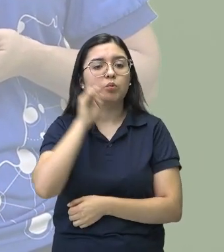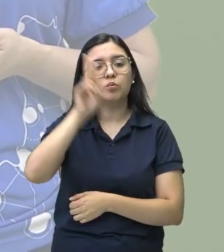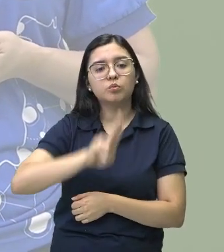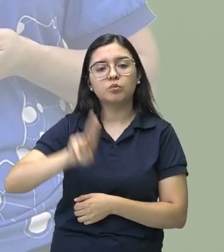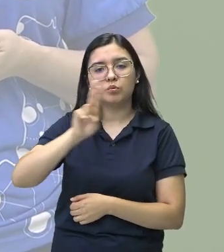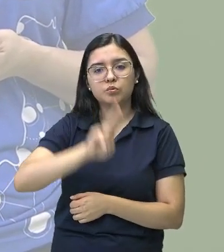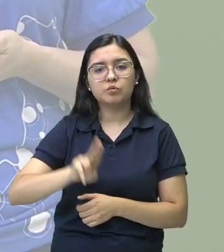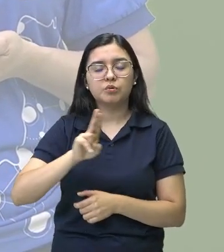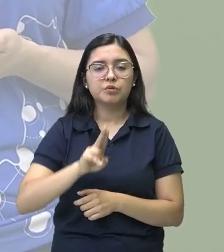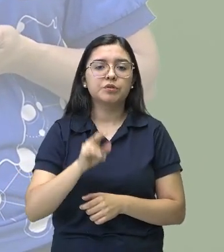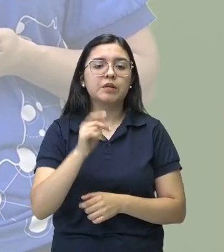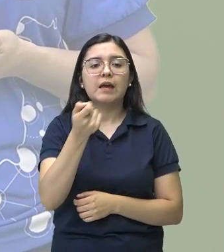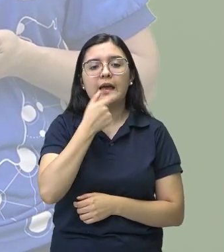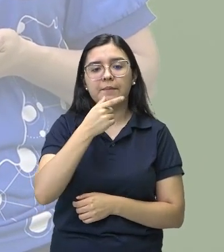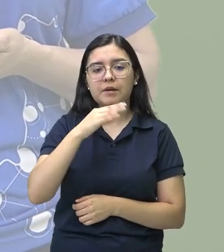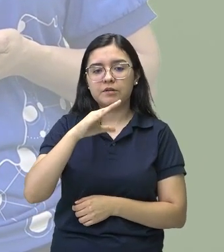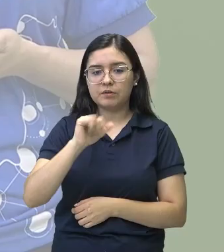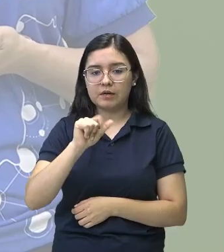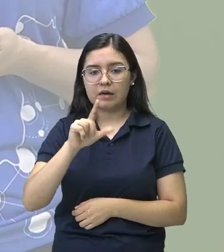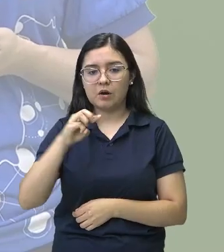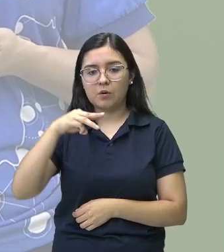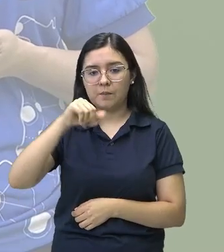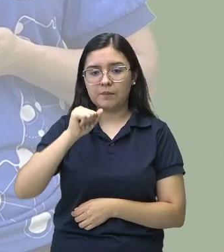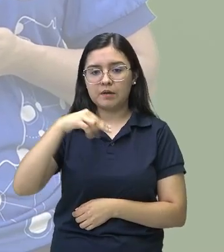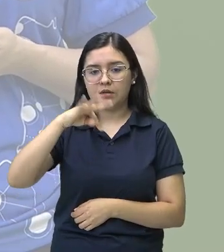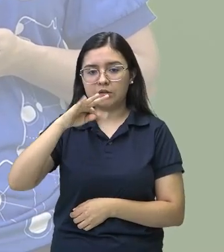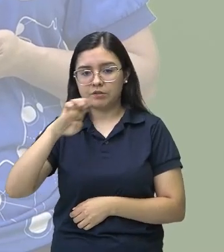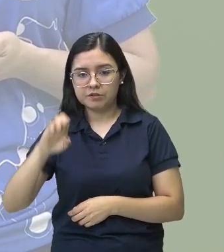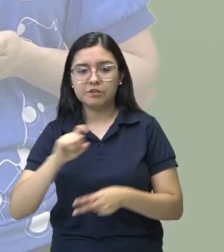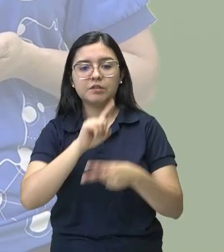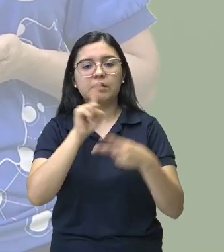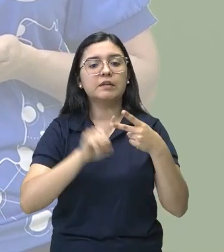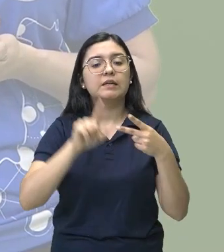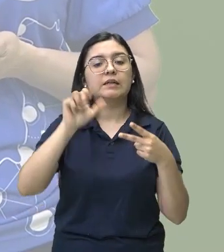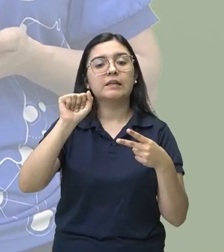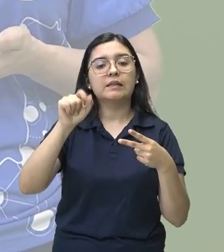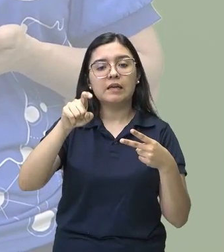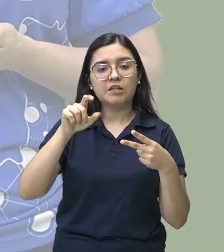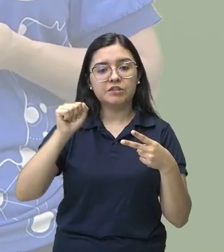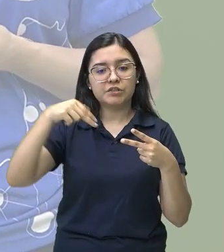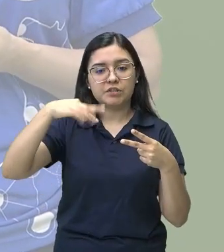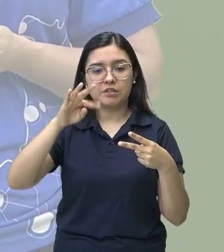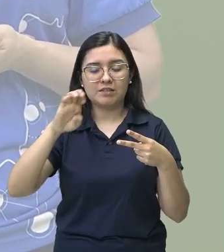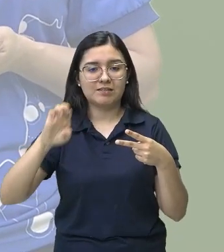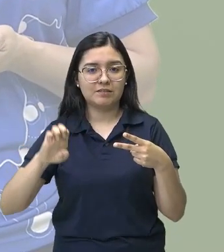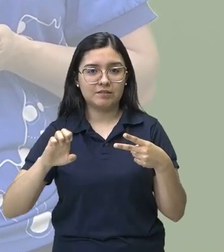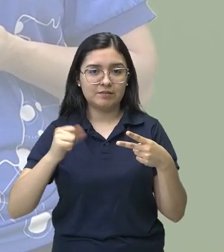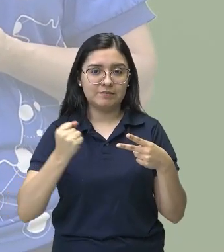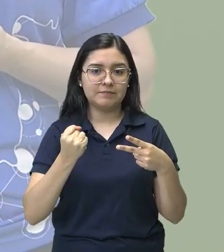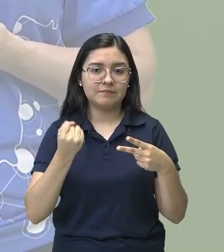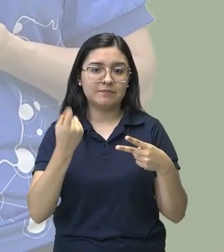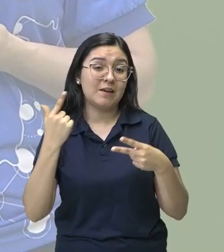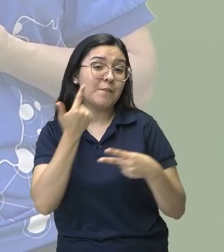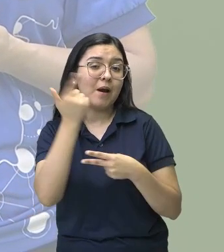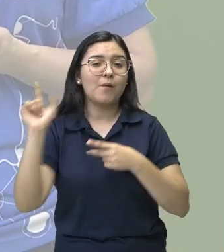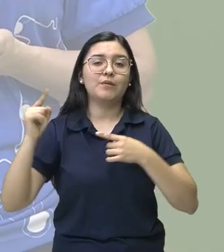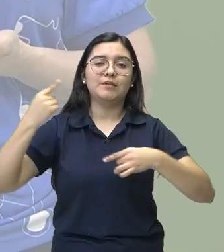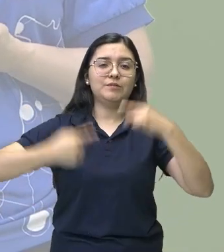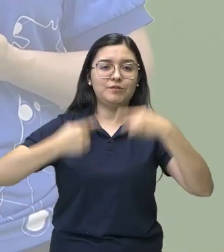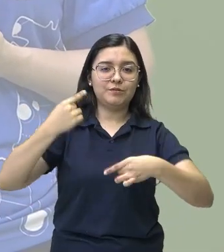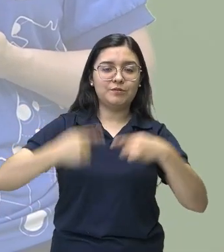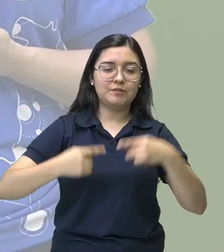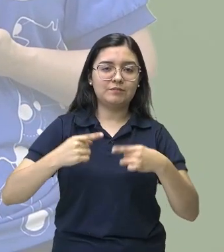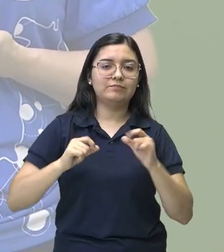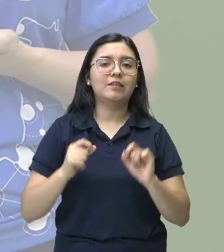uso prolongado de calmantes e de laxantes, né? Isso aí gera uma outra discussão, daria uma ótima aula falar